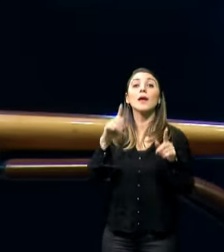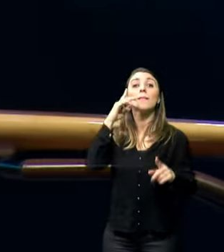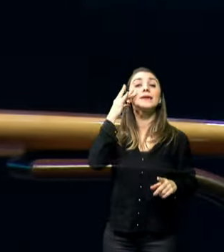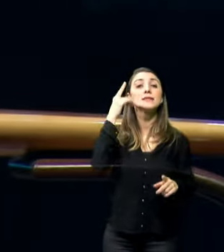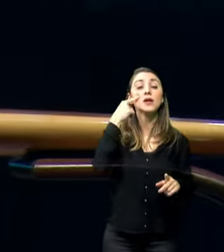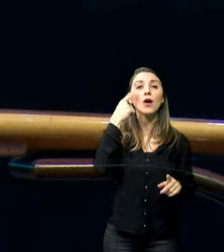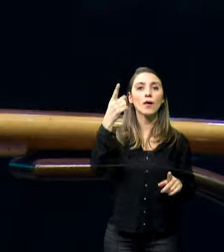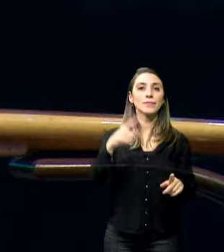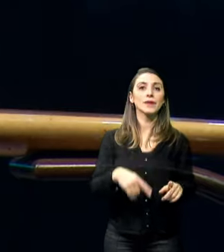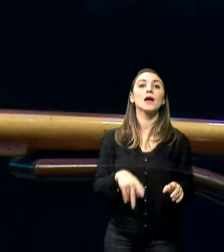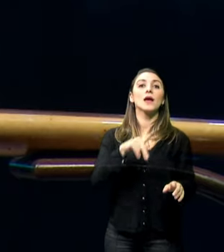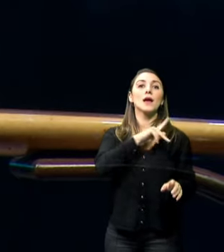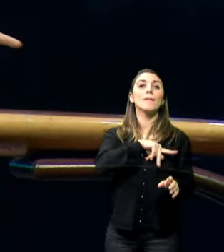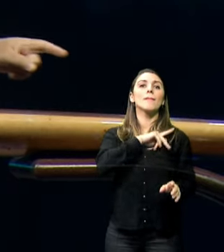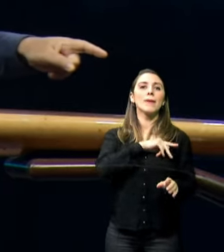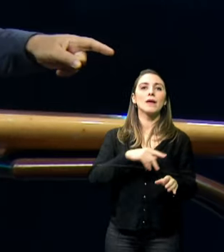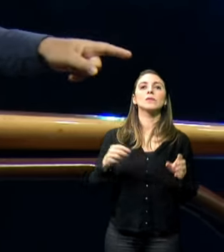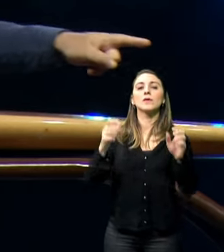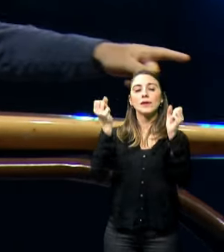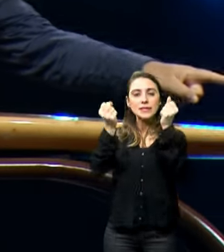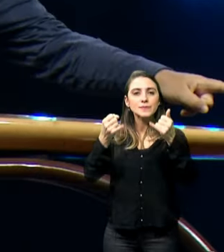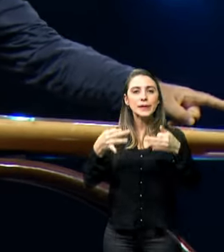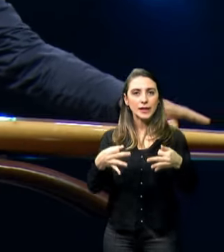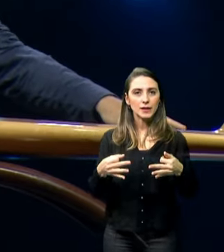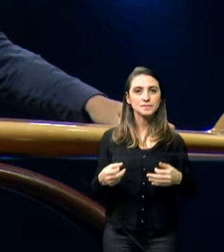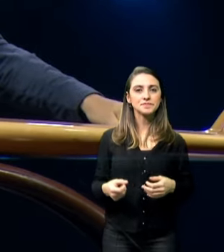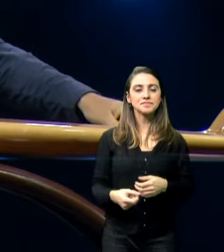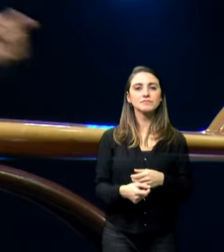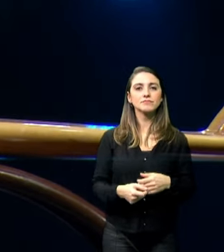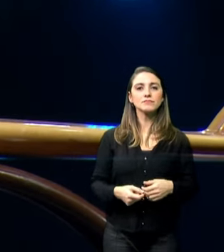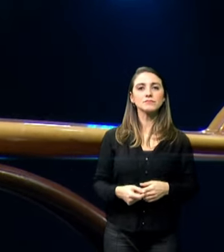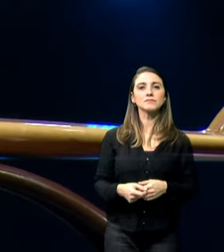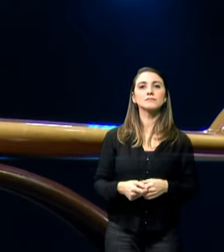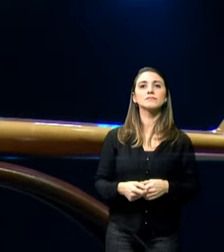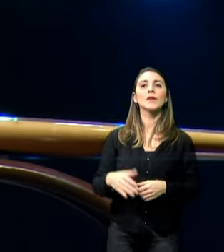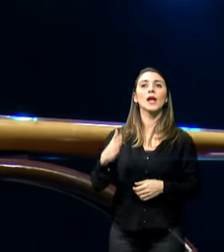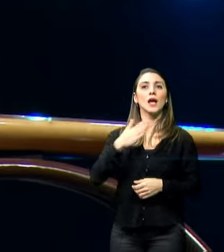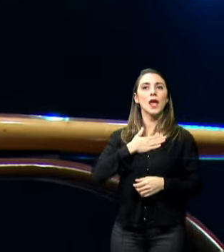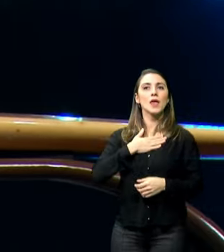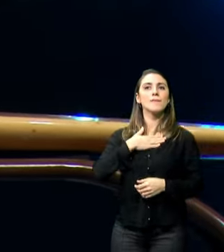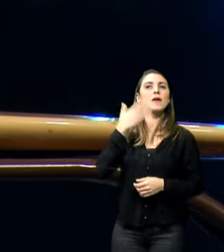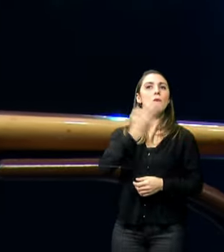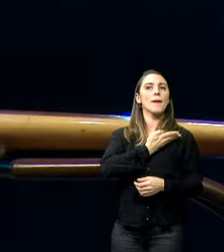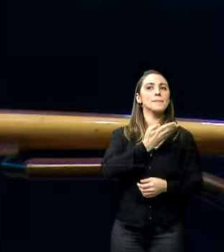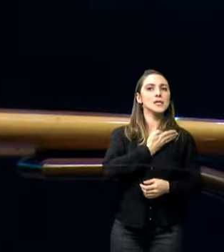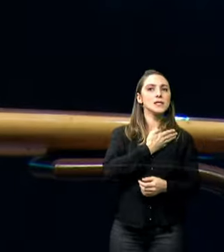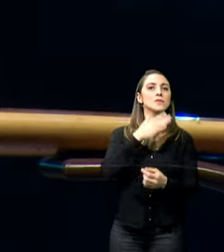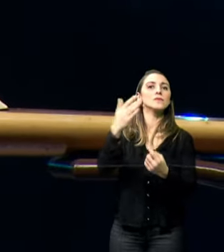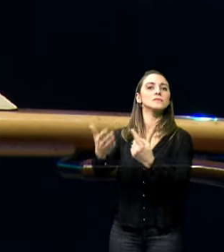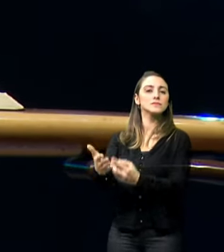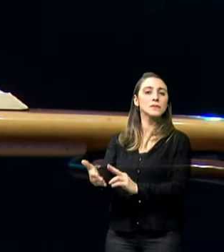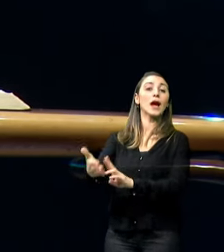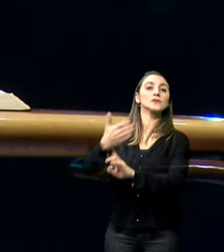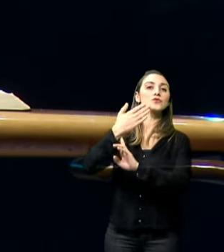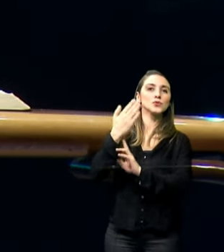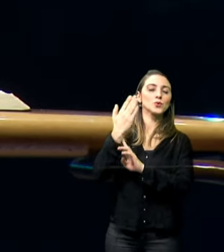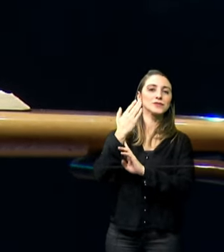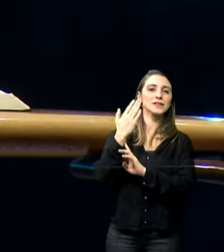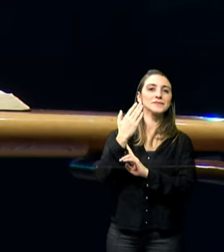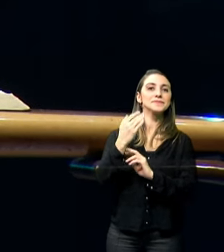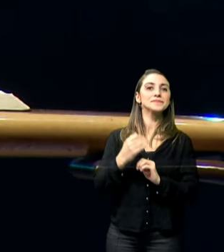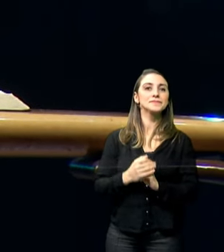diz: Tito, meu companheiro e cooperador. Agora, só para um cara que o nome dele não é muito citado